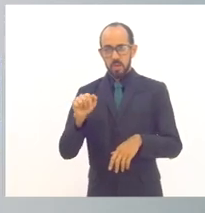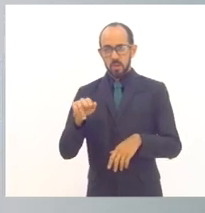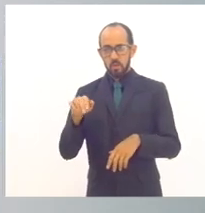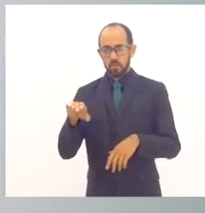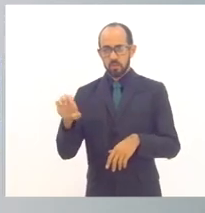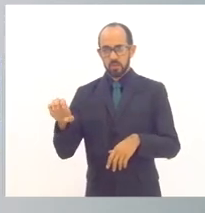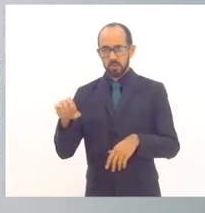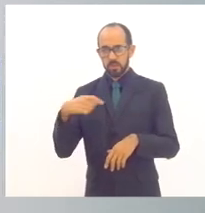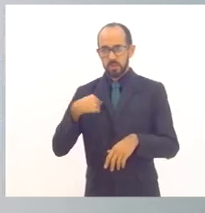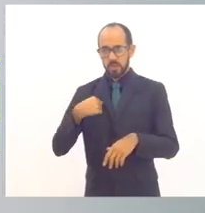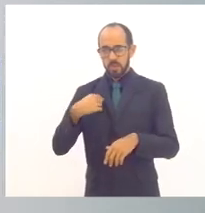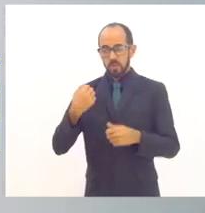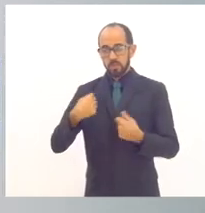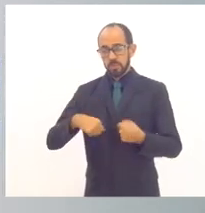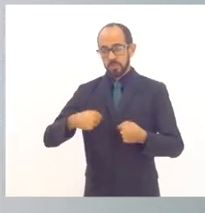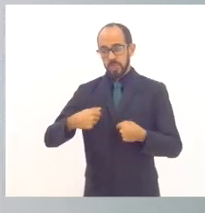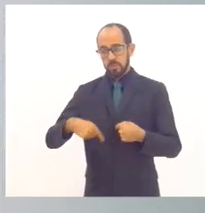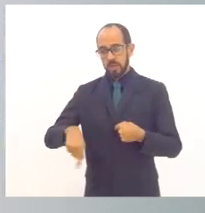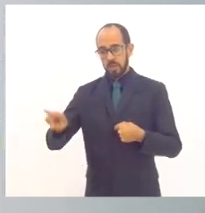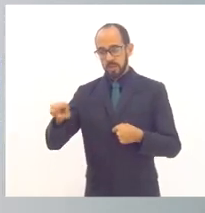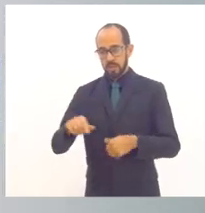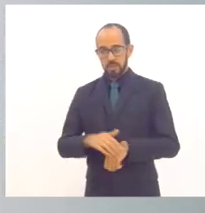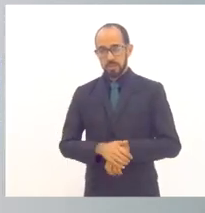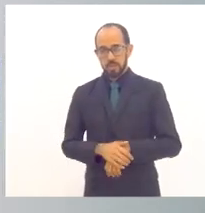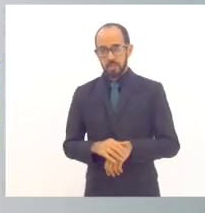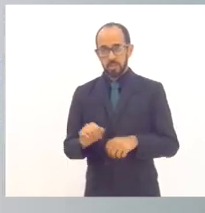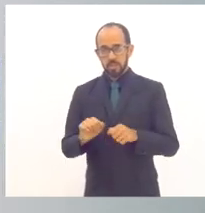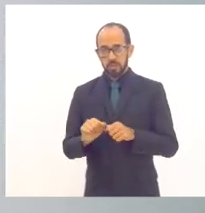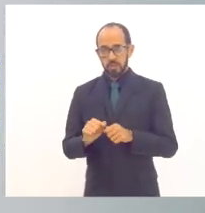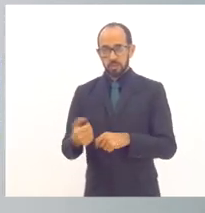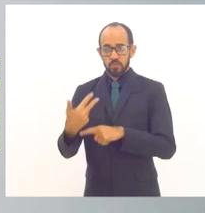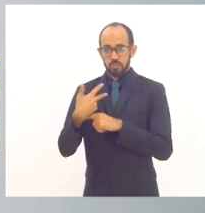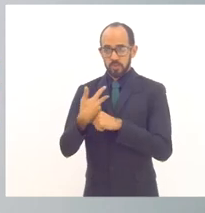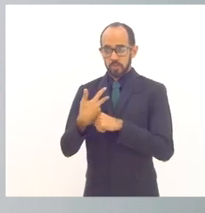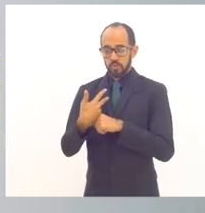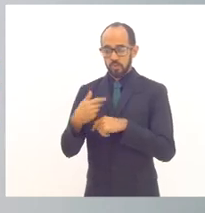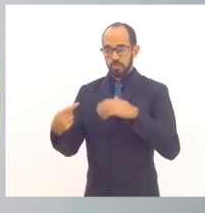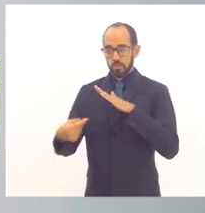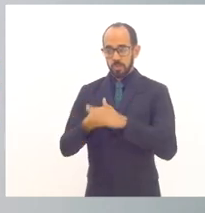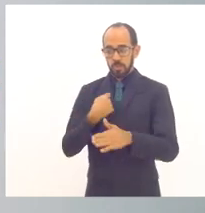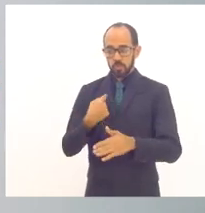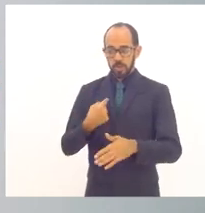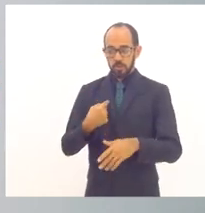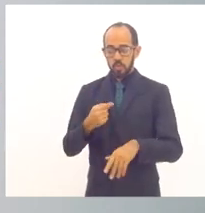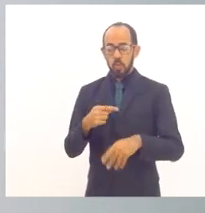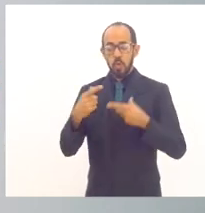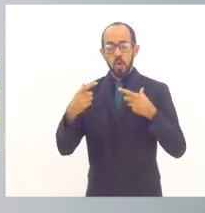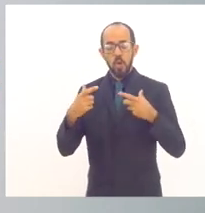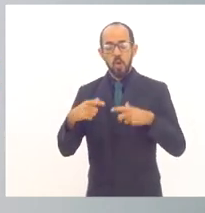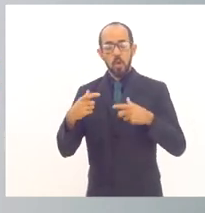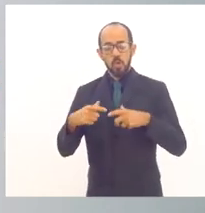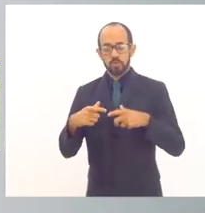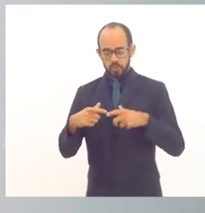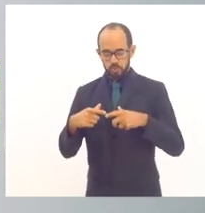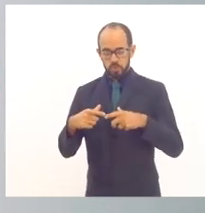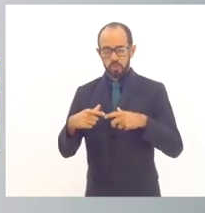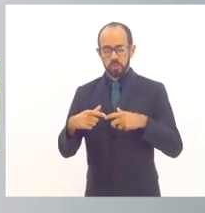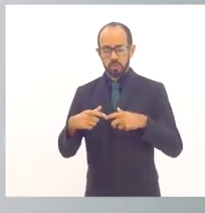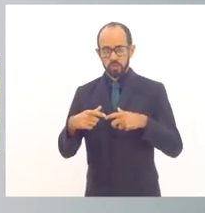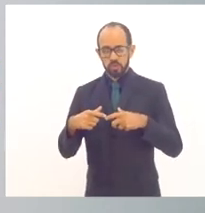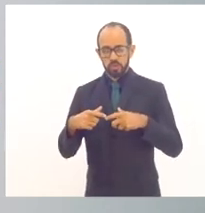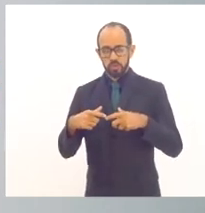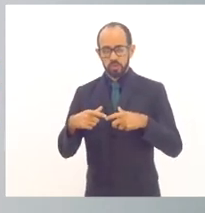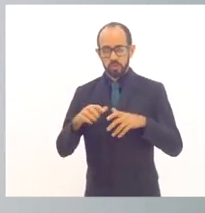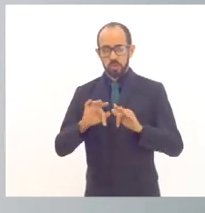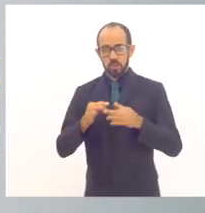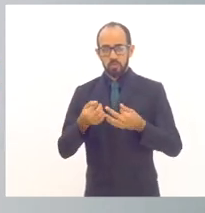lá. O que acontece? Eu fiz um vídeo falando sobre isso e me perguntando onde é que estava o